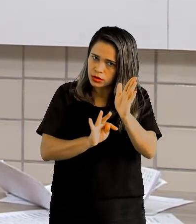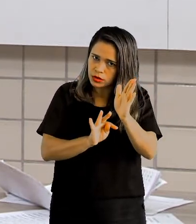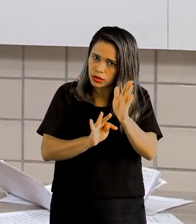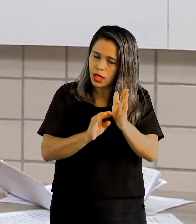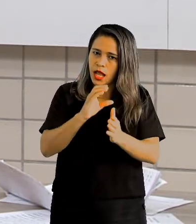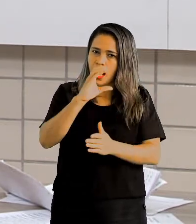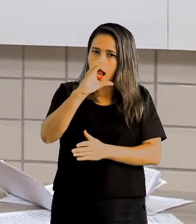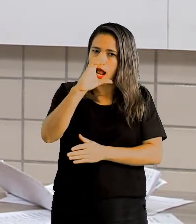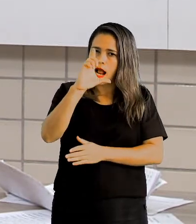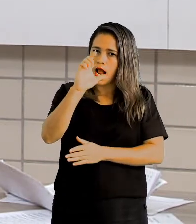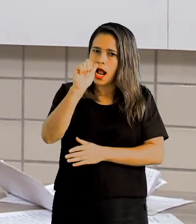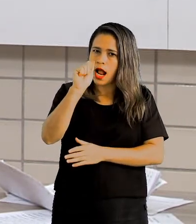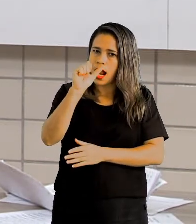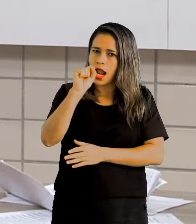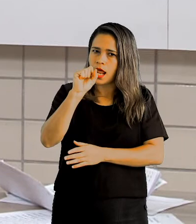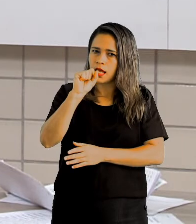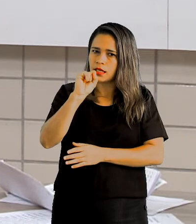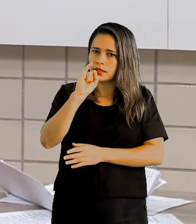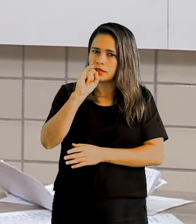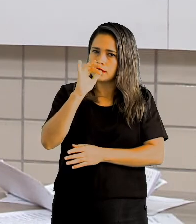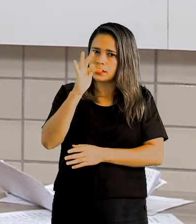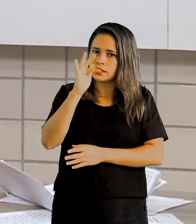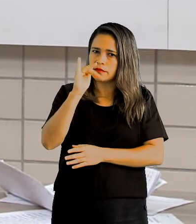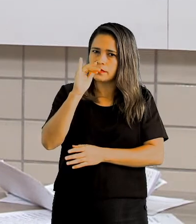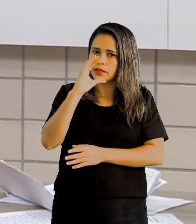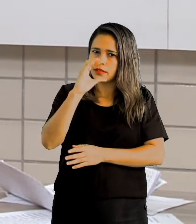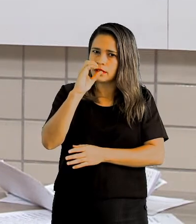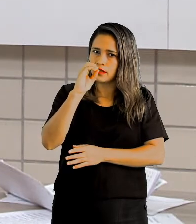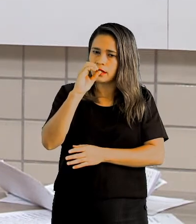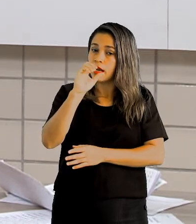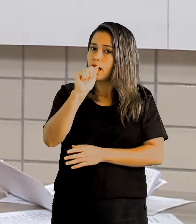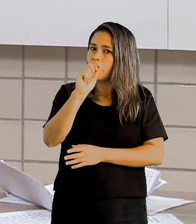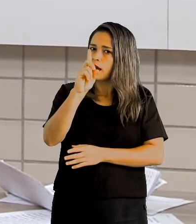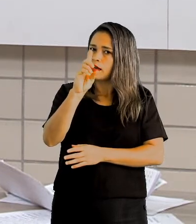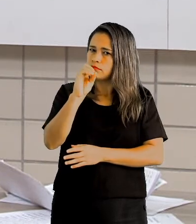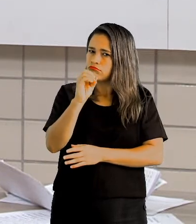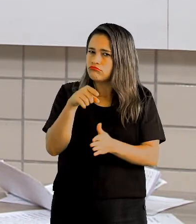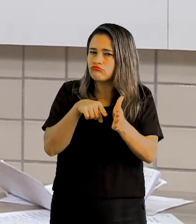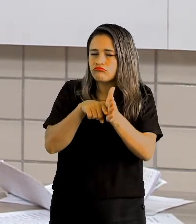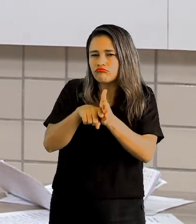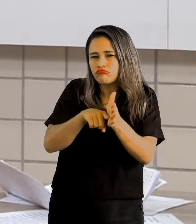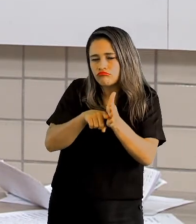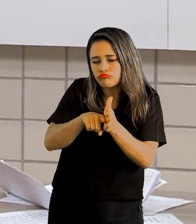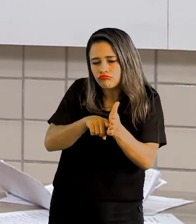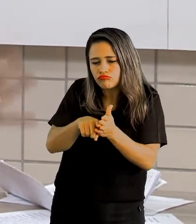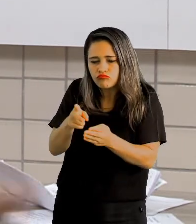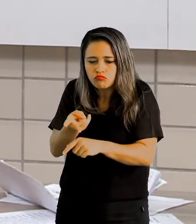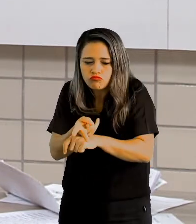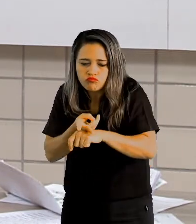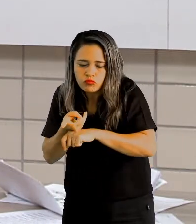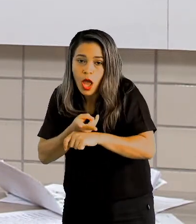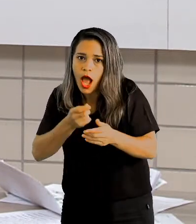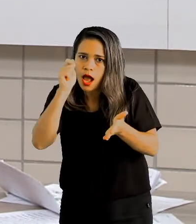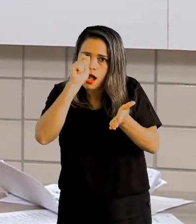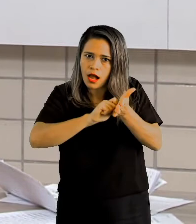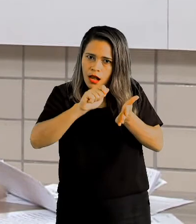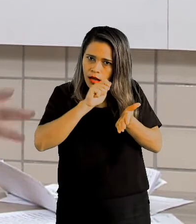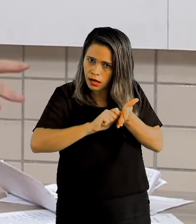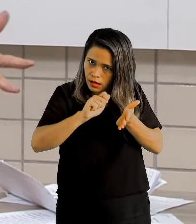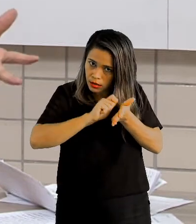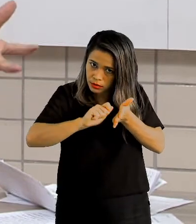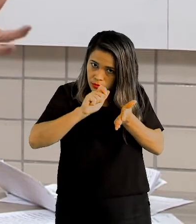classificado. Vocês vão pesquisar, vão buscar, vocês vão anotar, vocês